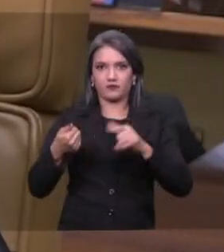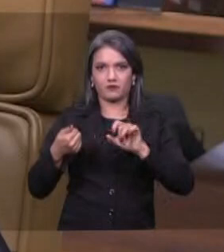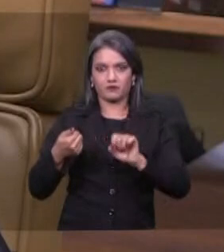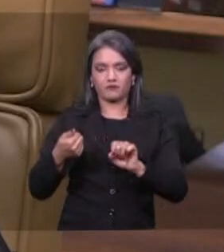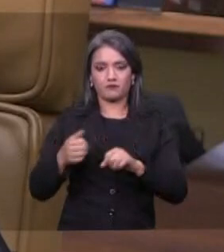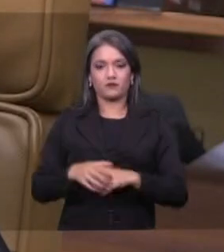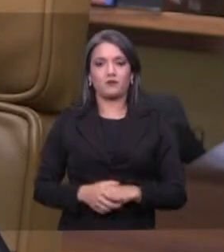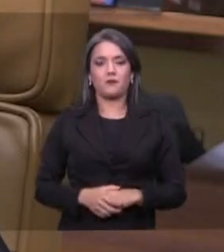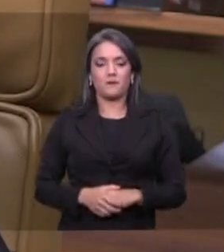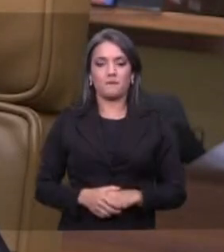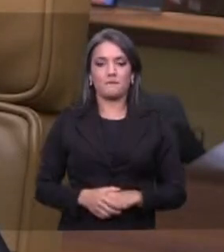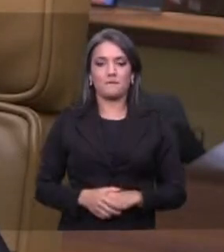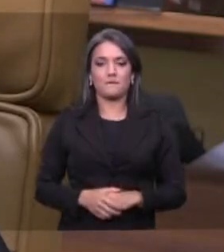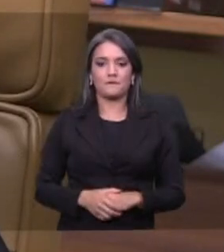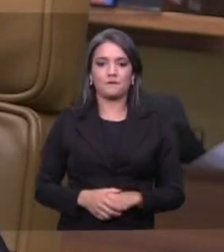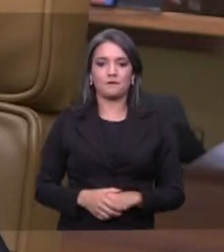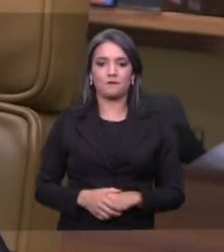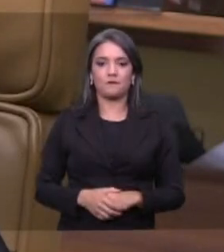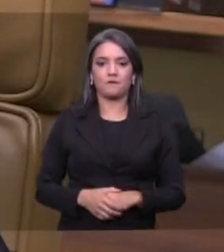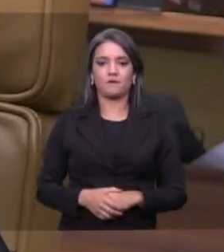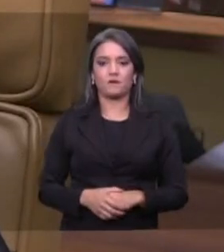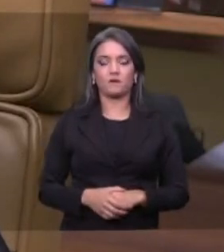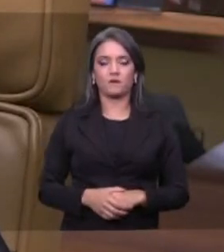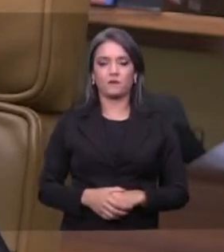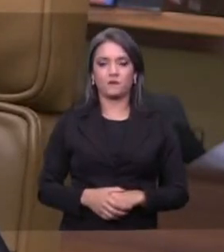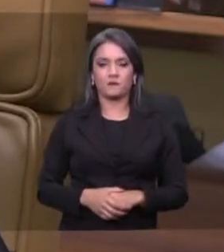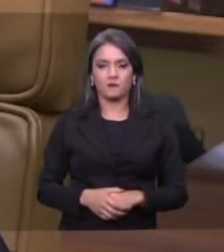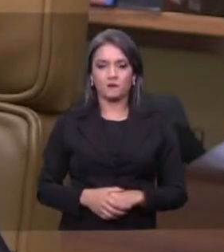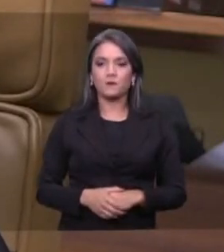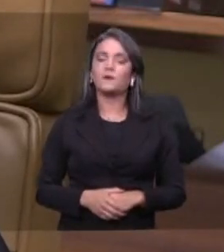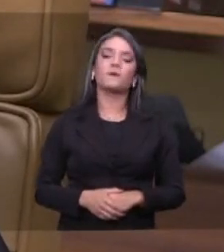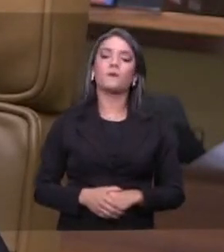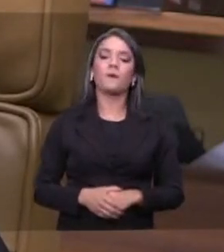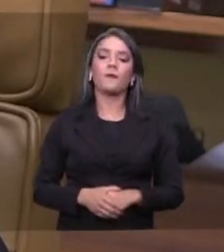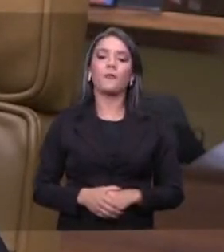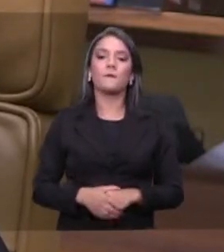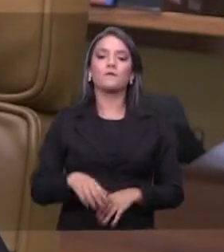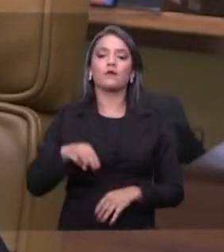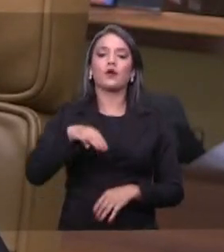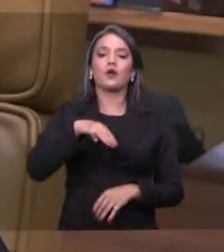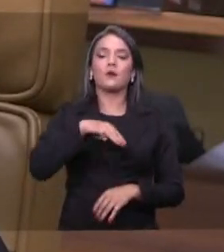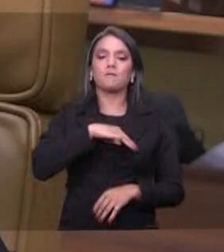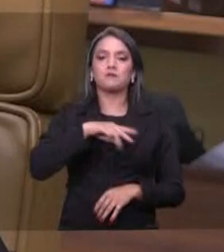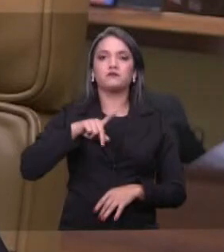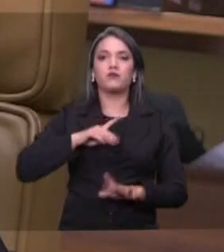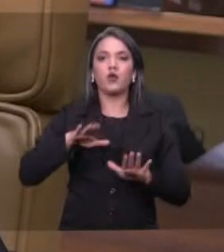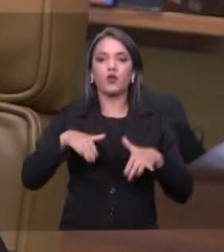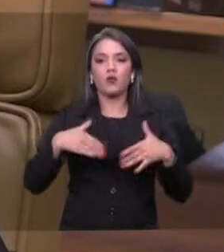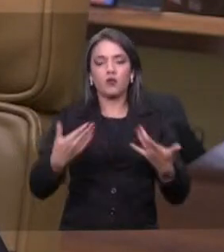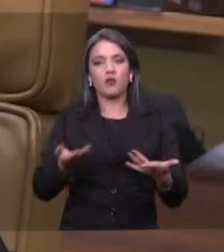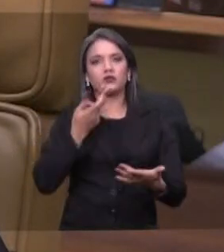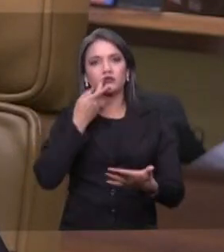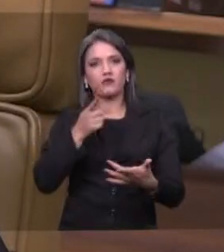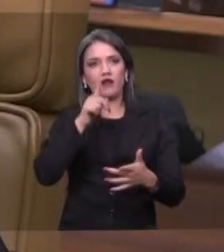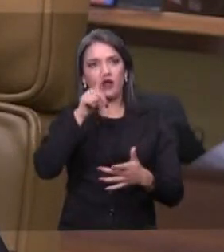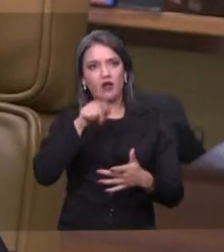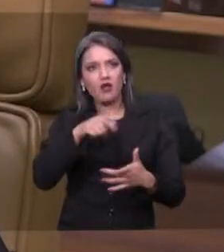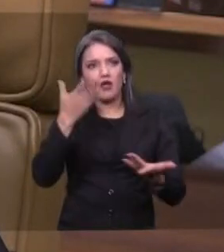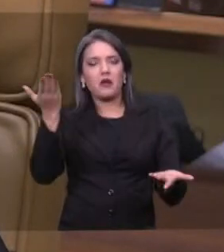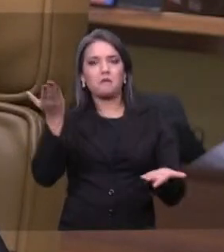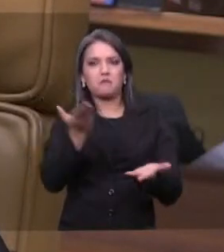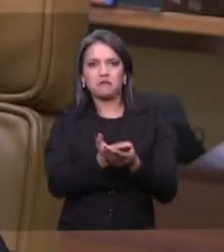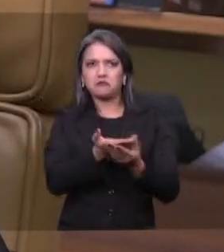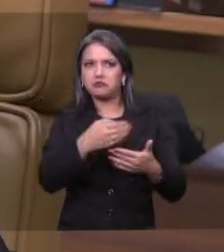se manifestar pelo arquivamento do inquérito policial ou de quaisquer elementos informativos da